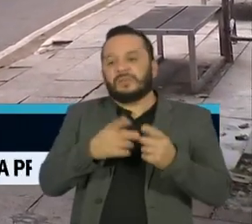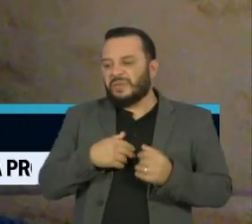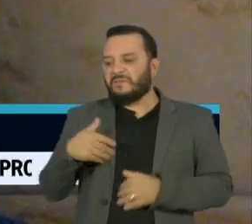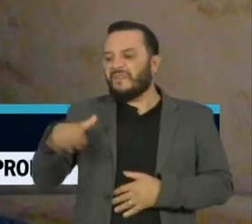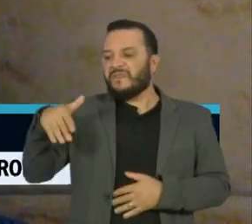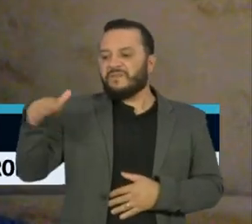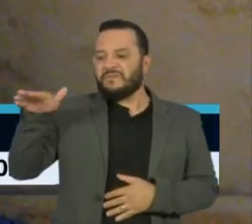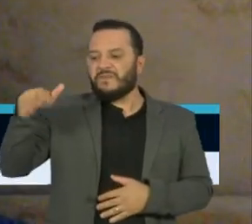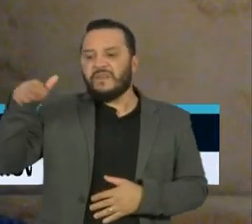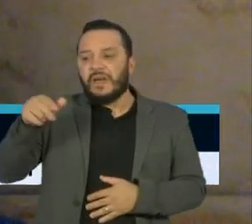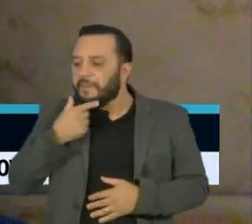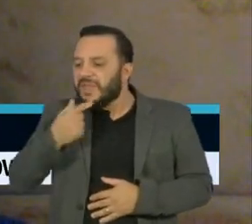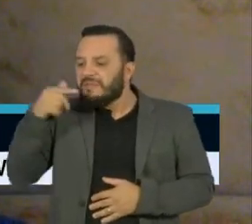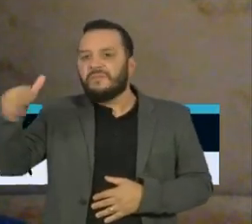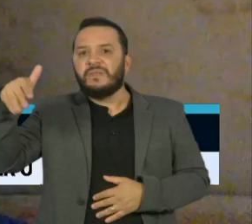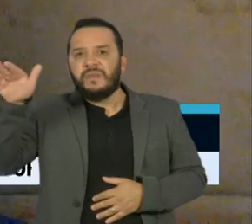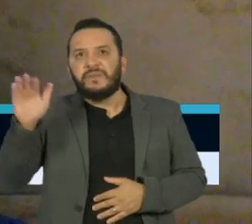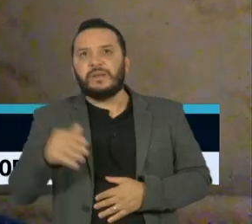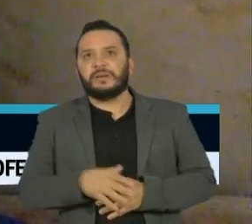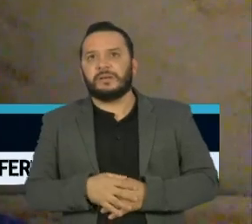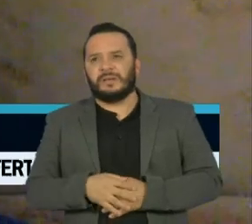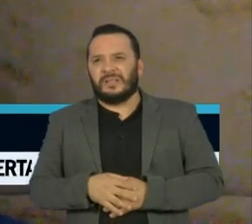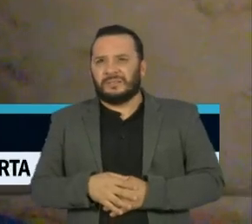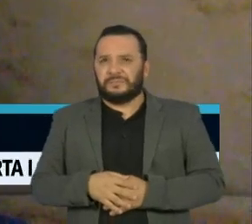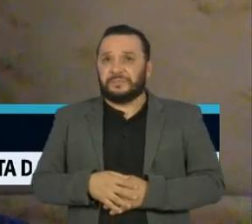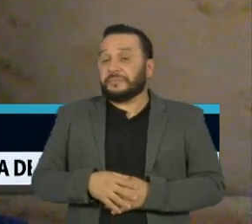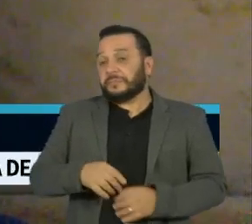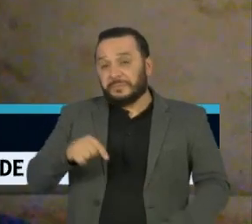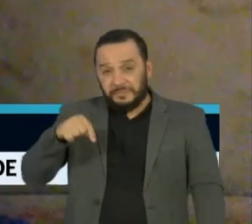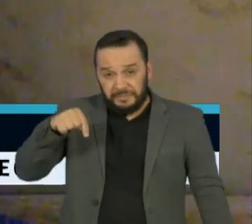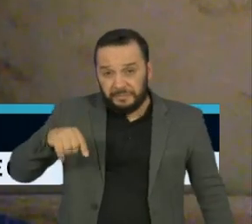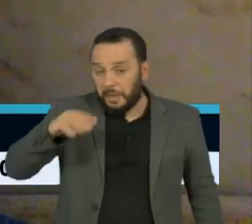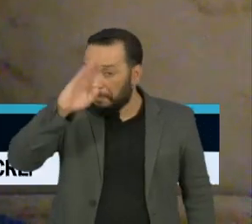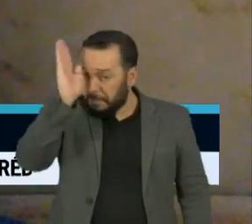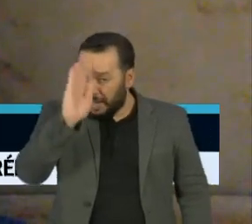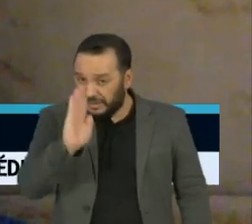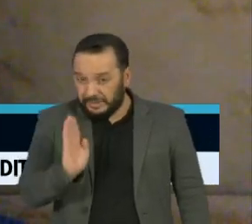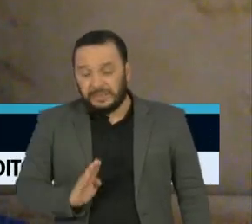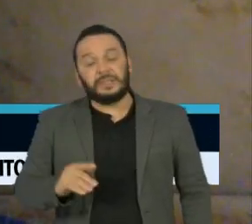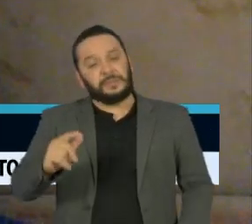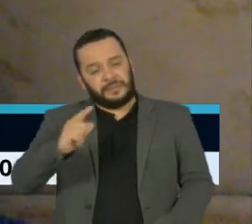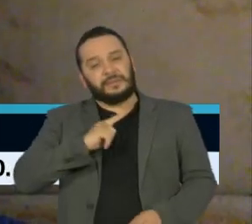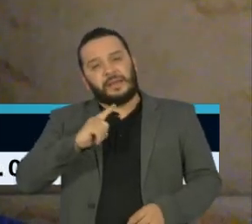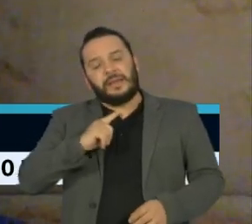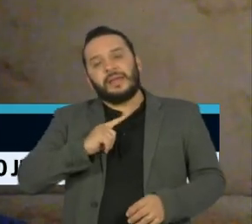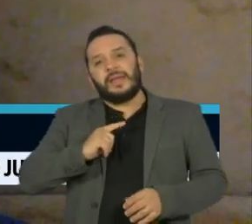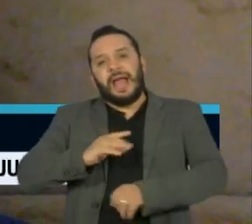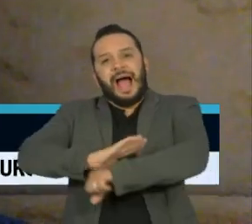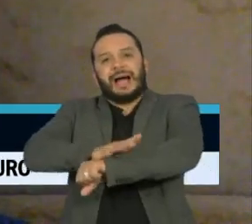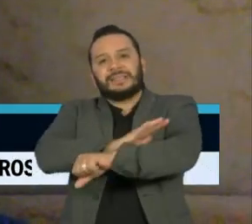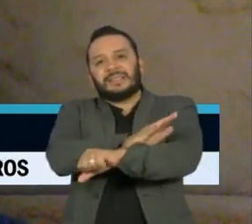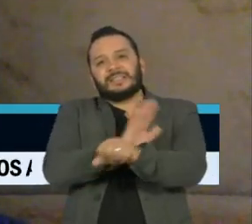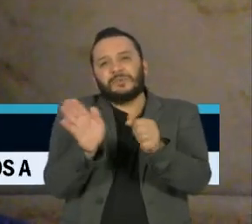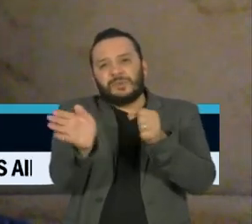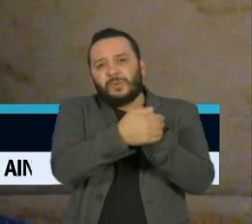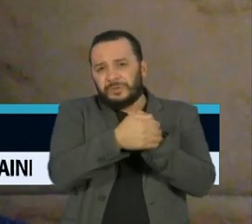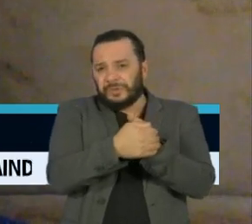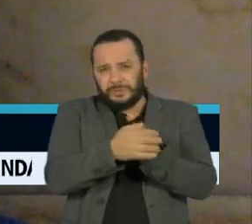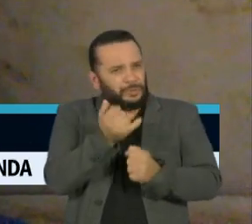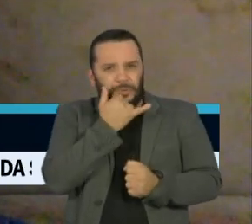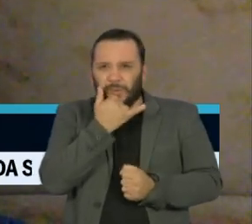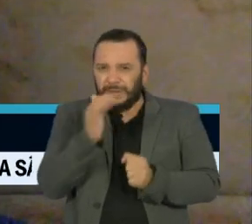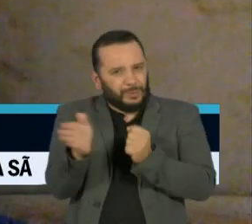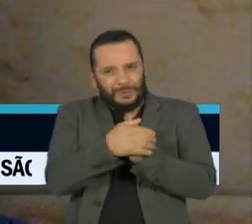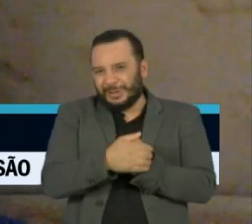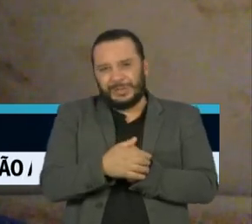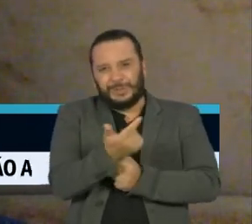calçada. Muita gente falando para mim que o racismo no Brasil é muito velado. E para mim, não, é evidente,